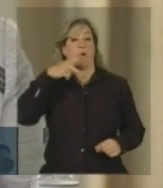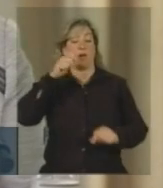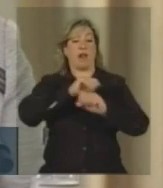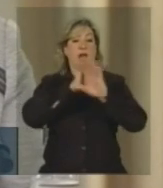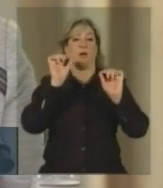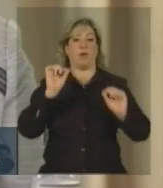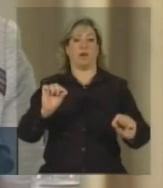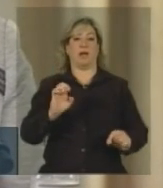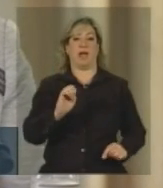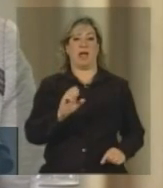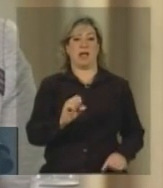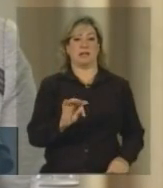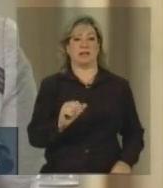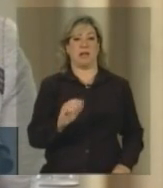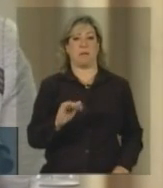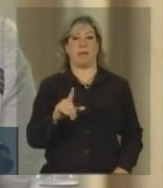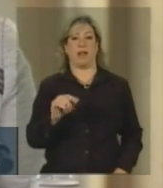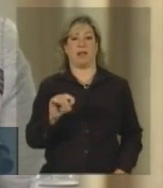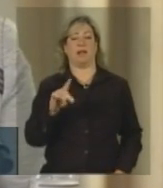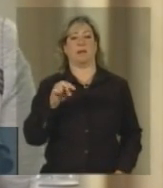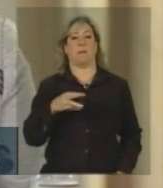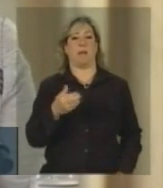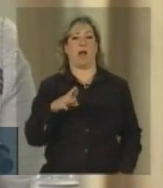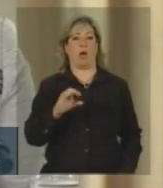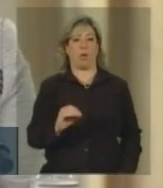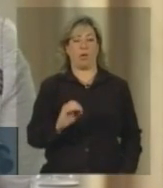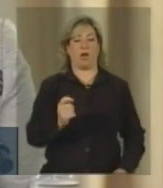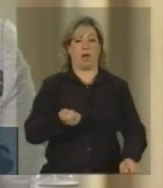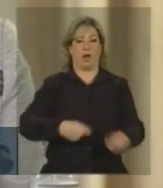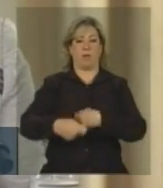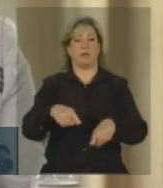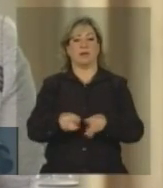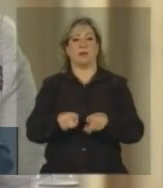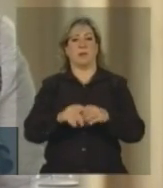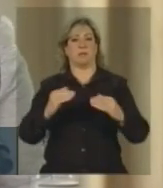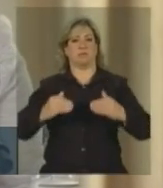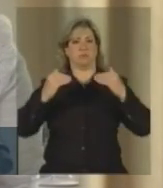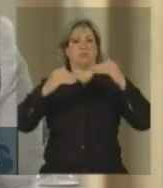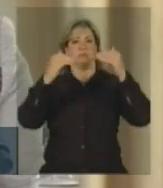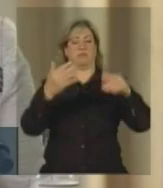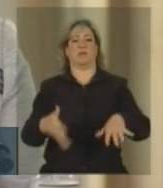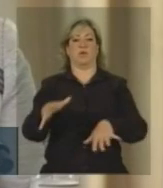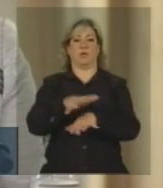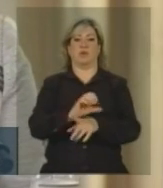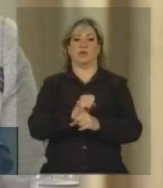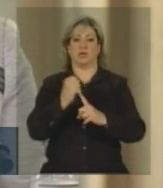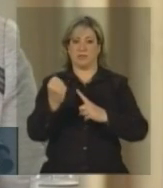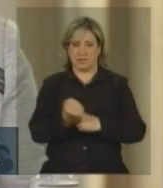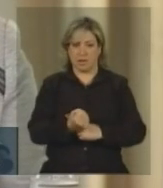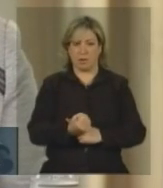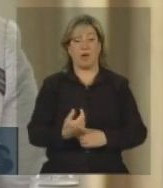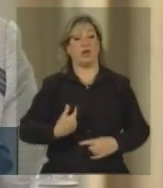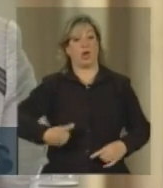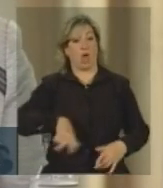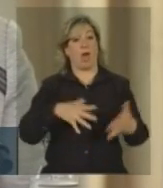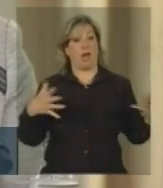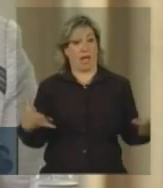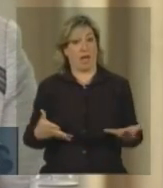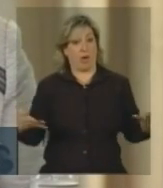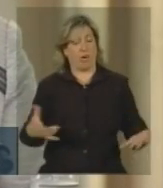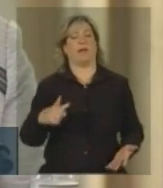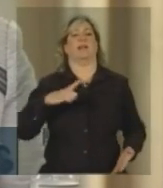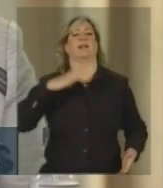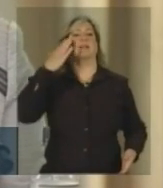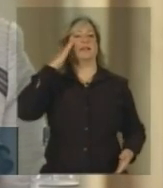de estabilidade macroeconômica, de crescimento e inclusão social. E agora nós temos extrema clareza